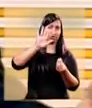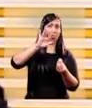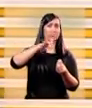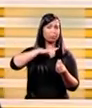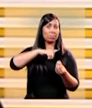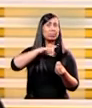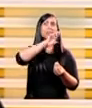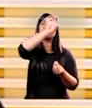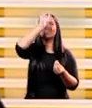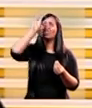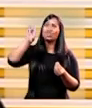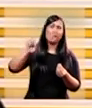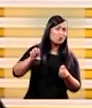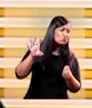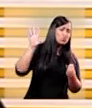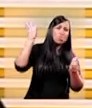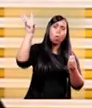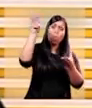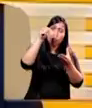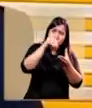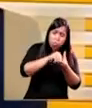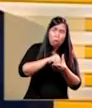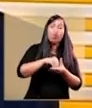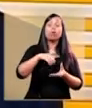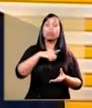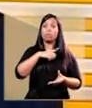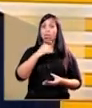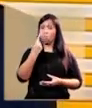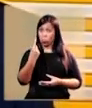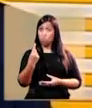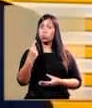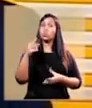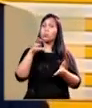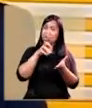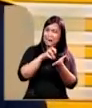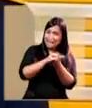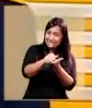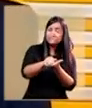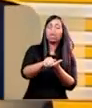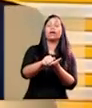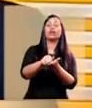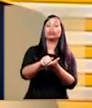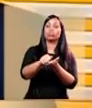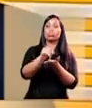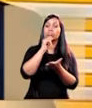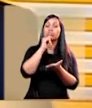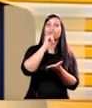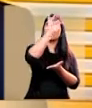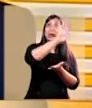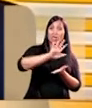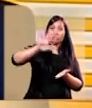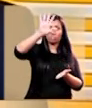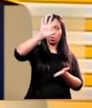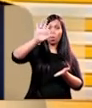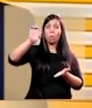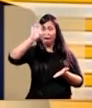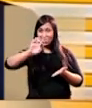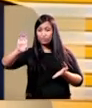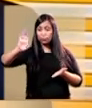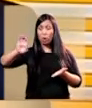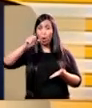engloba todos os estados do país, é isso? Existe um cadastro nacional, um estadual e um